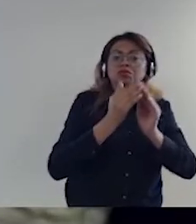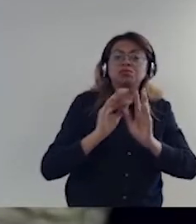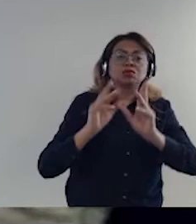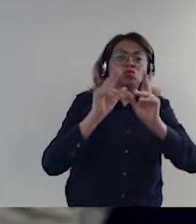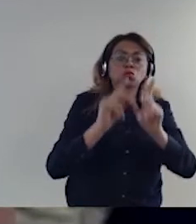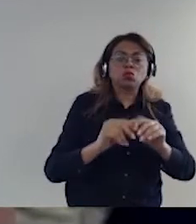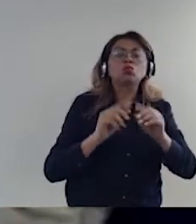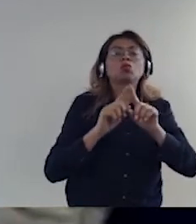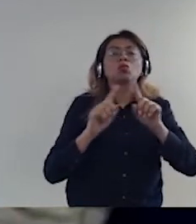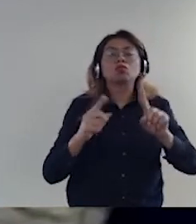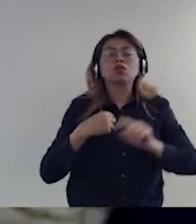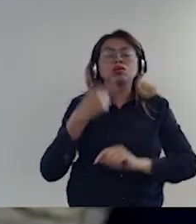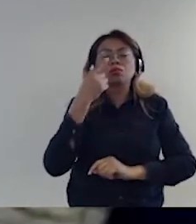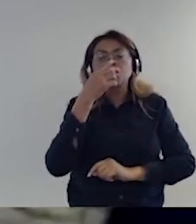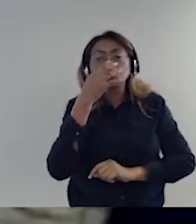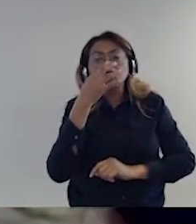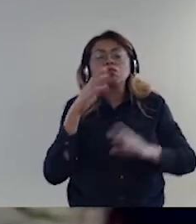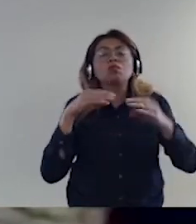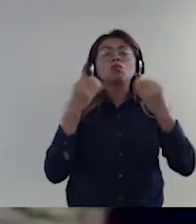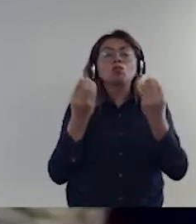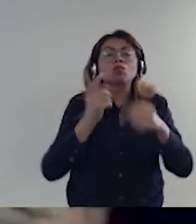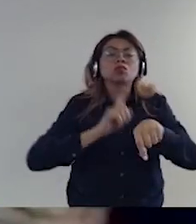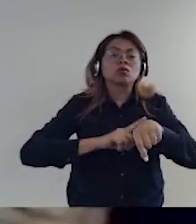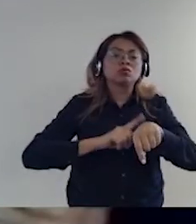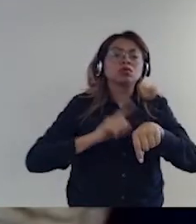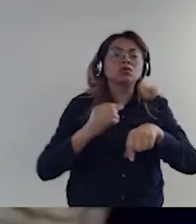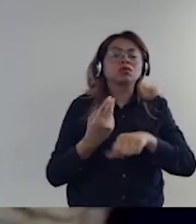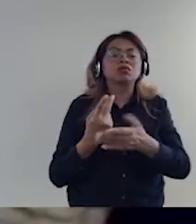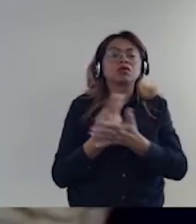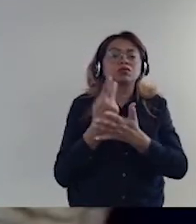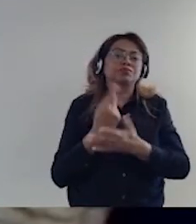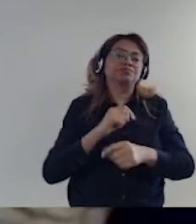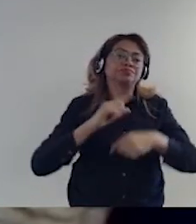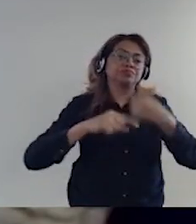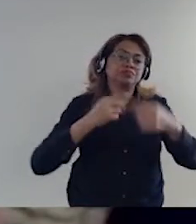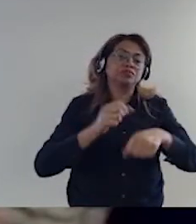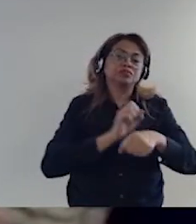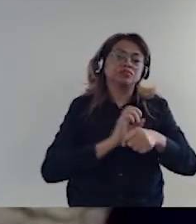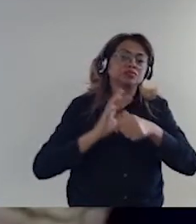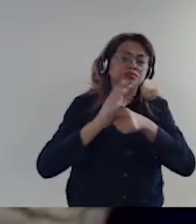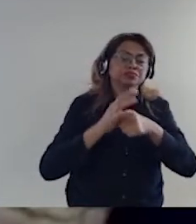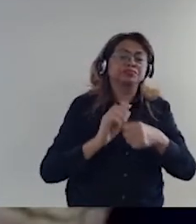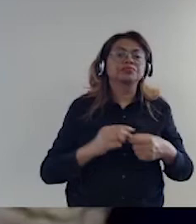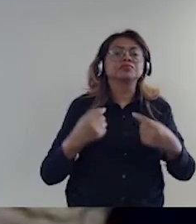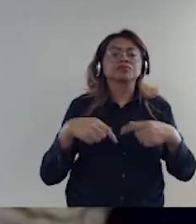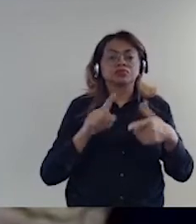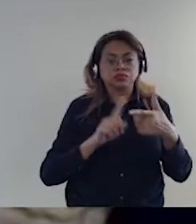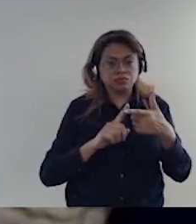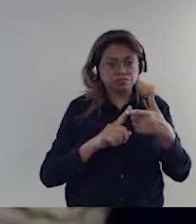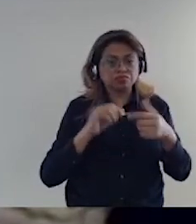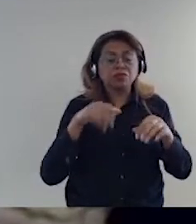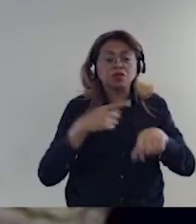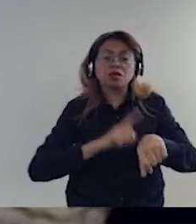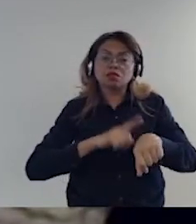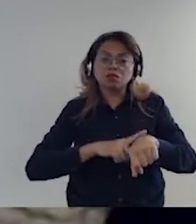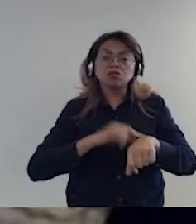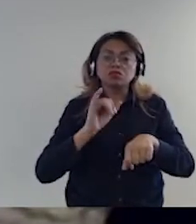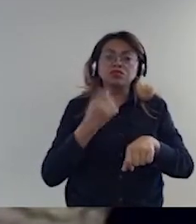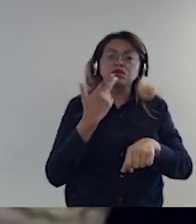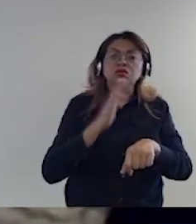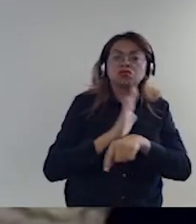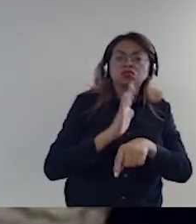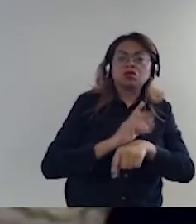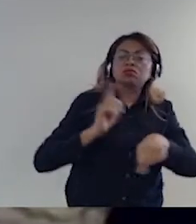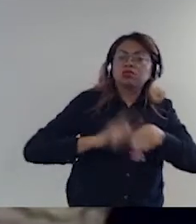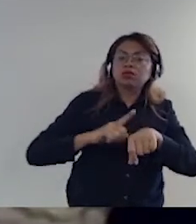tudo indefinidamente no tempo. E há aqui um outro problema, é que se não ocorrer a tempo, tanto a um como ao